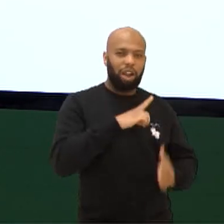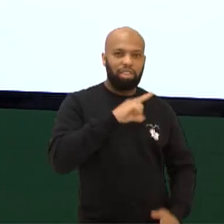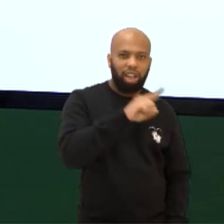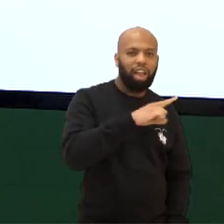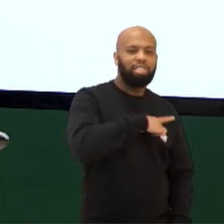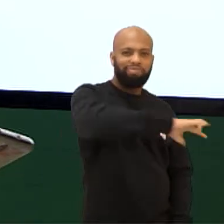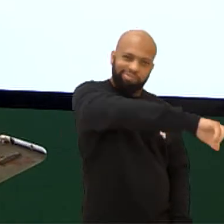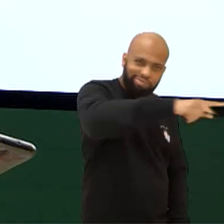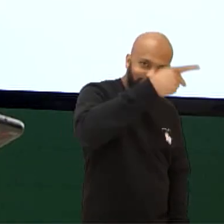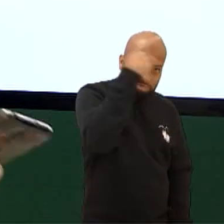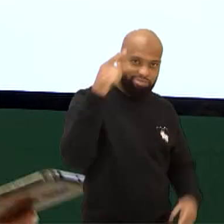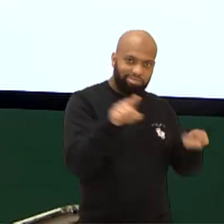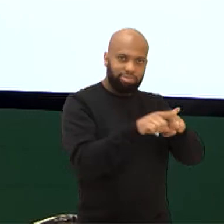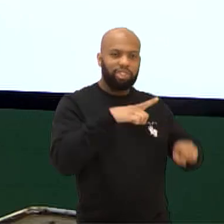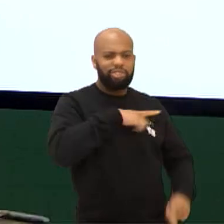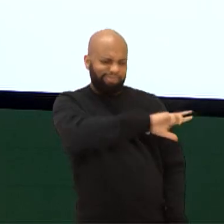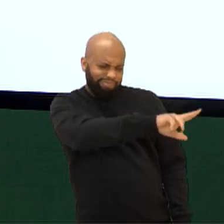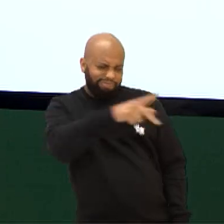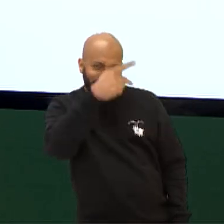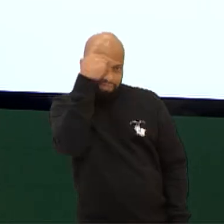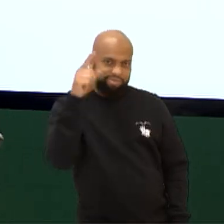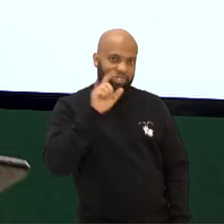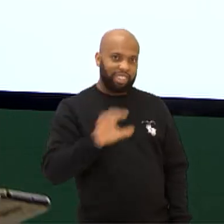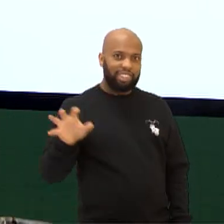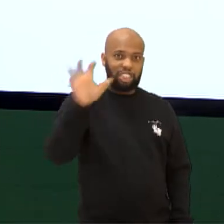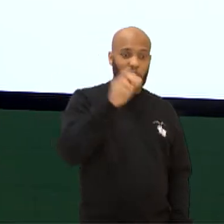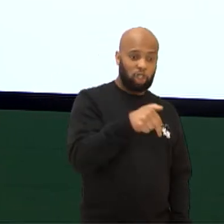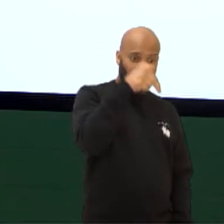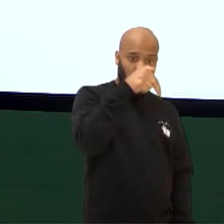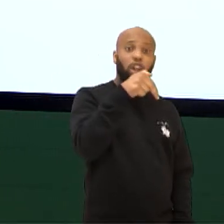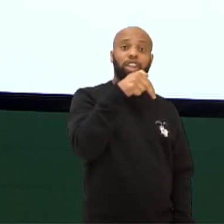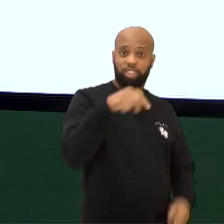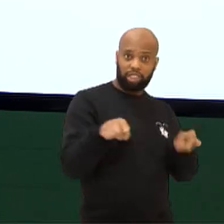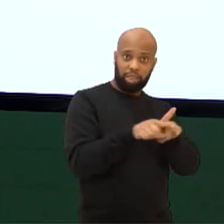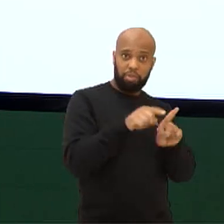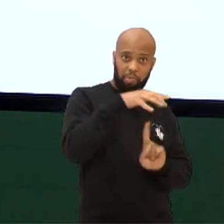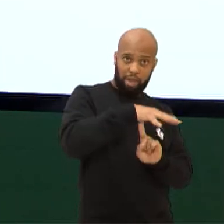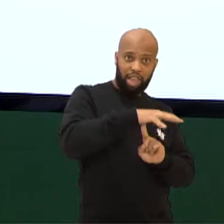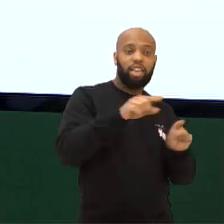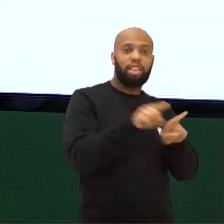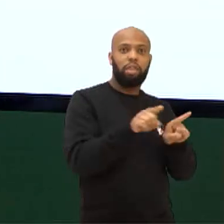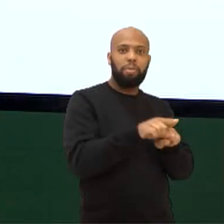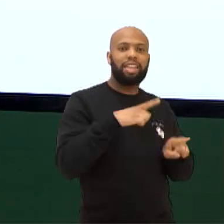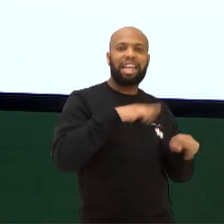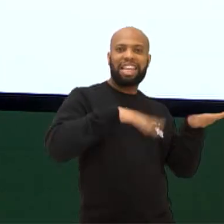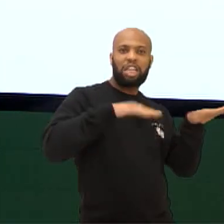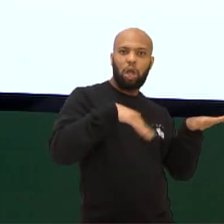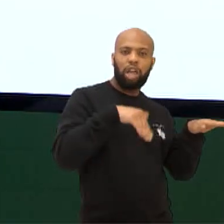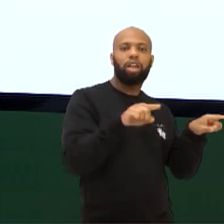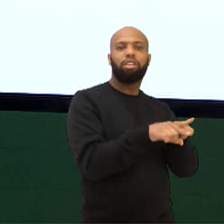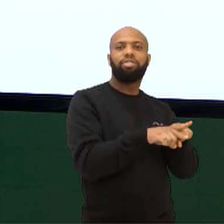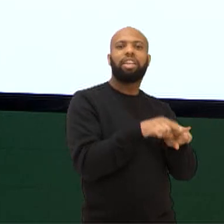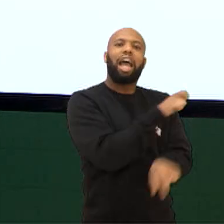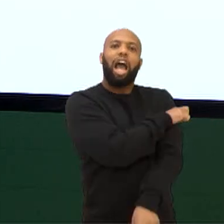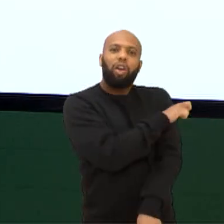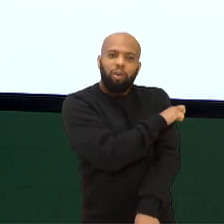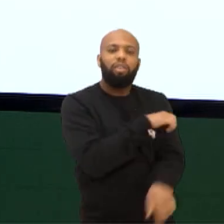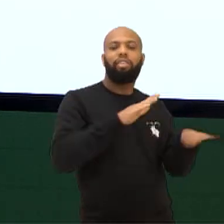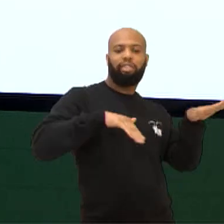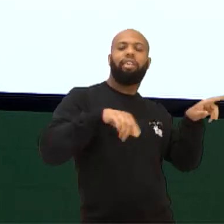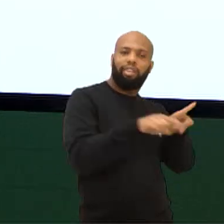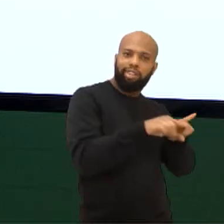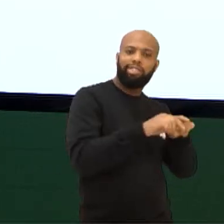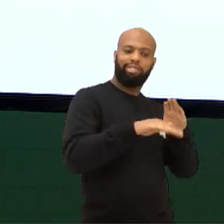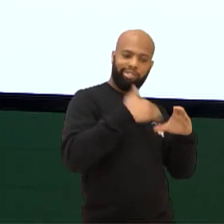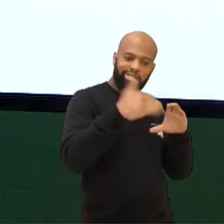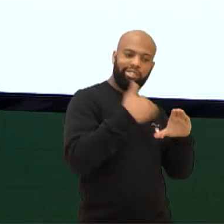de principalmente muita gente, pessoas da região norte do estado do Paraná, pessoas do litoral, aluninhos ali do litoral. A